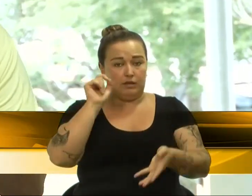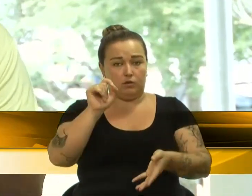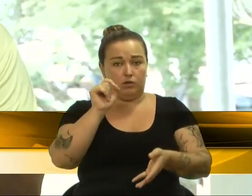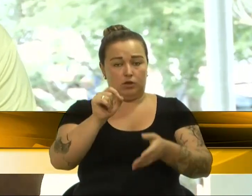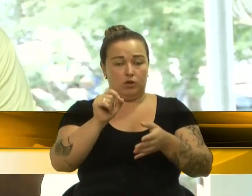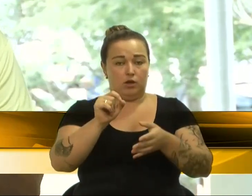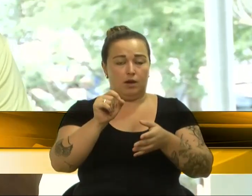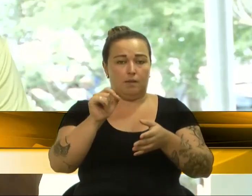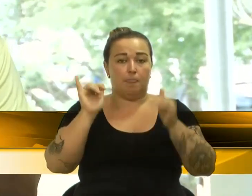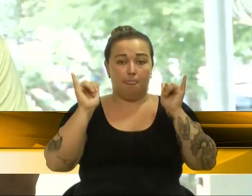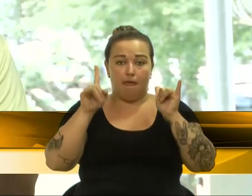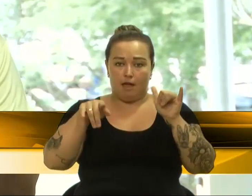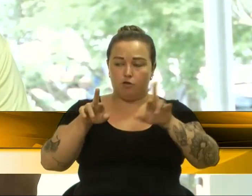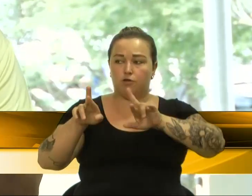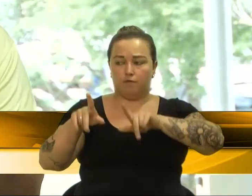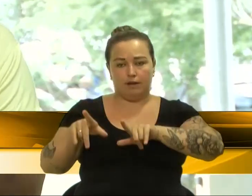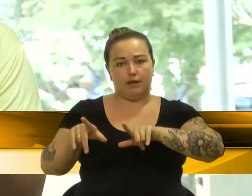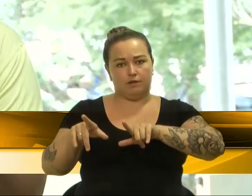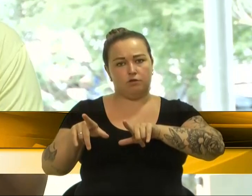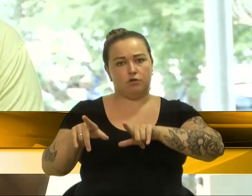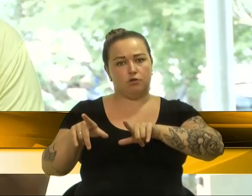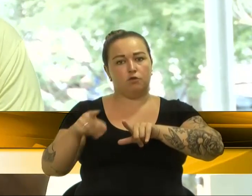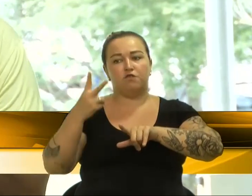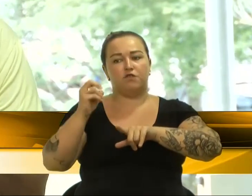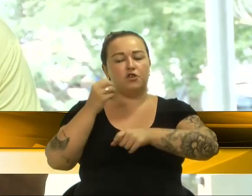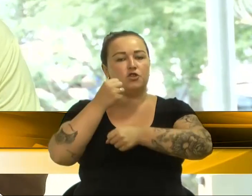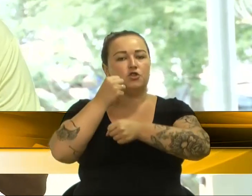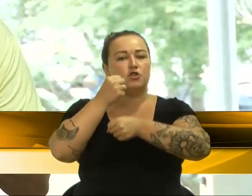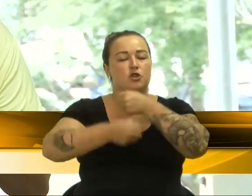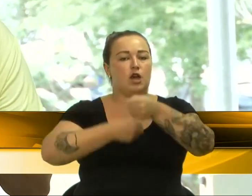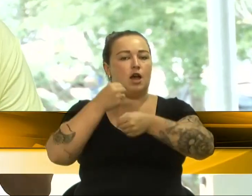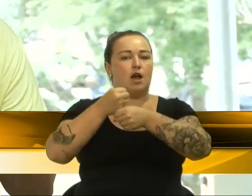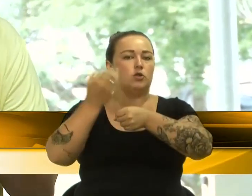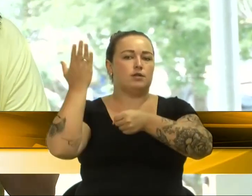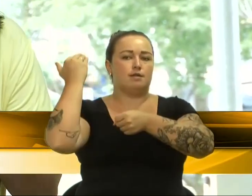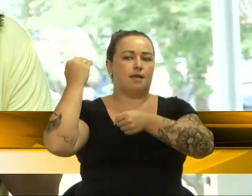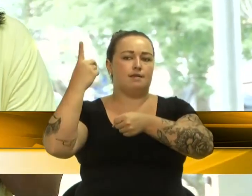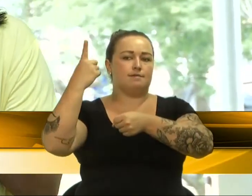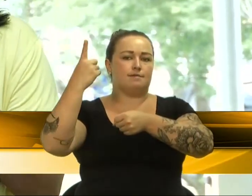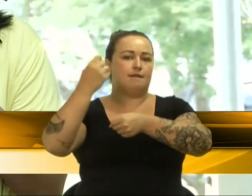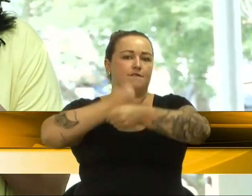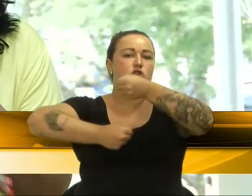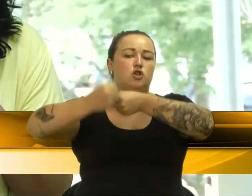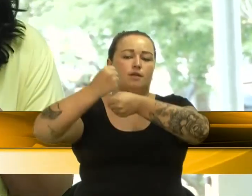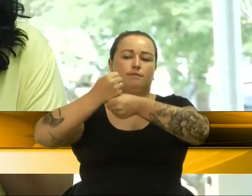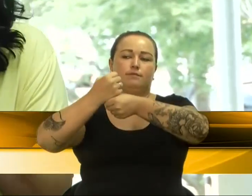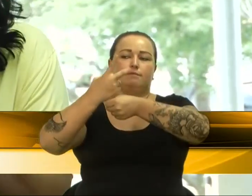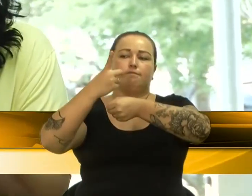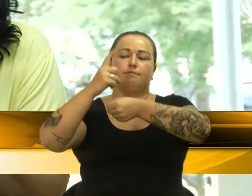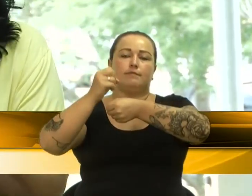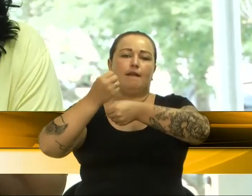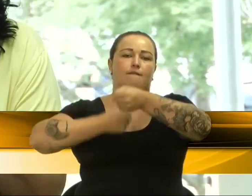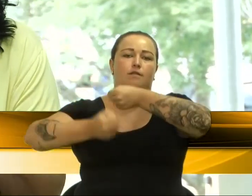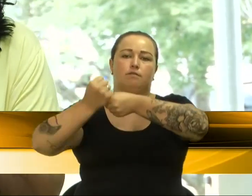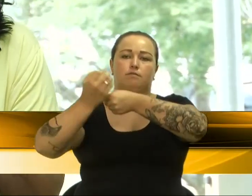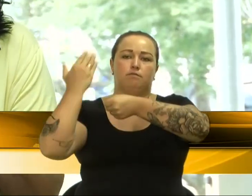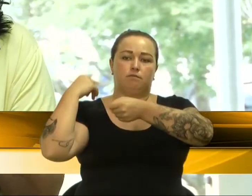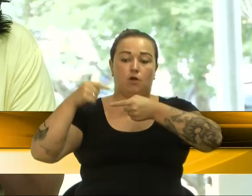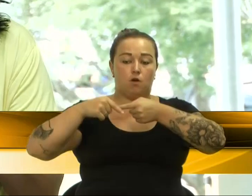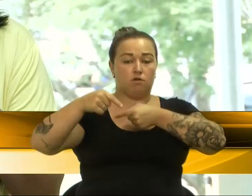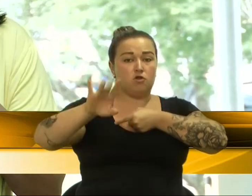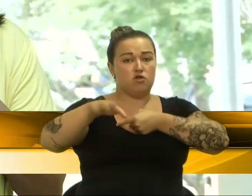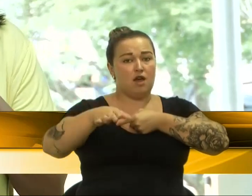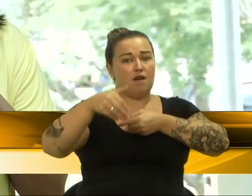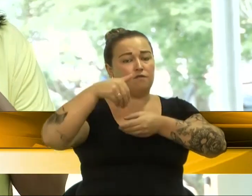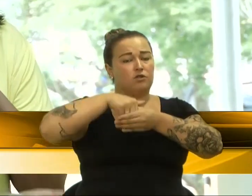transporte público ele é diferente do que há 20 anos atrás, do que há 10 anos atrás. Há 10 anos atrás eu já votei contrário à prorrogação desse contrato,